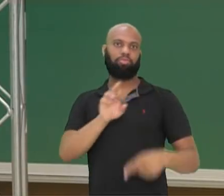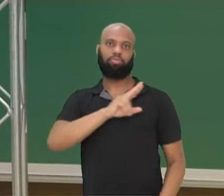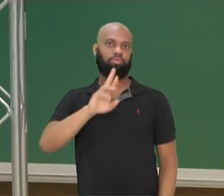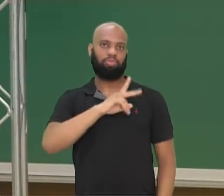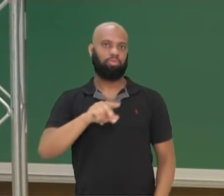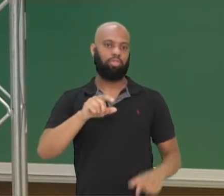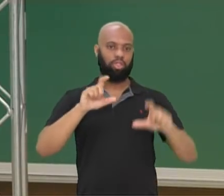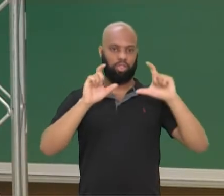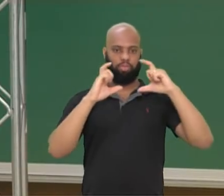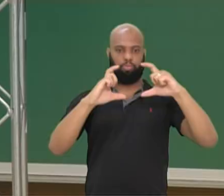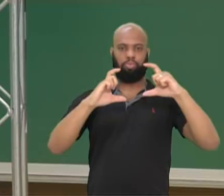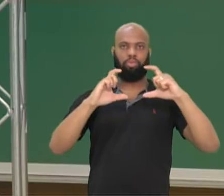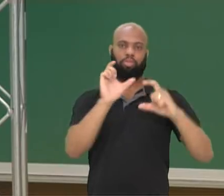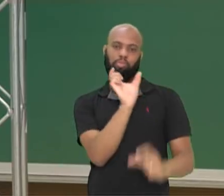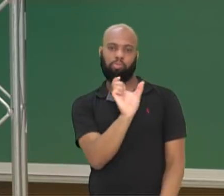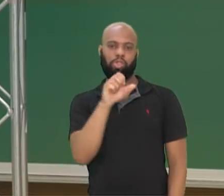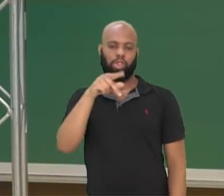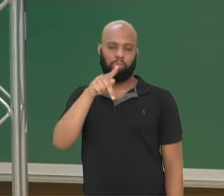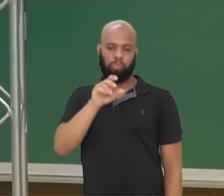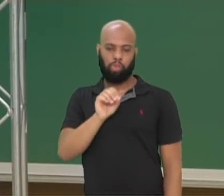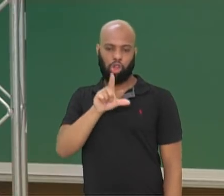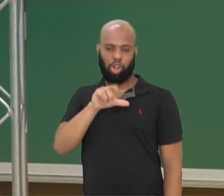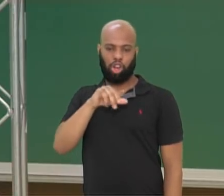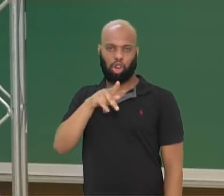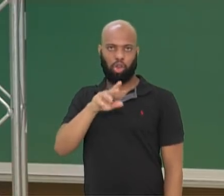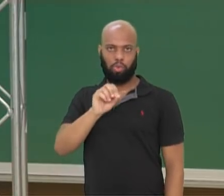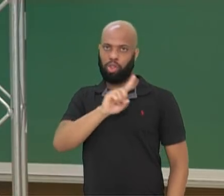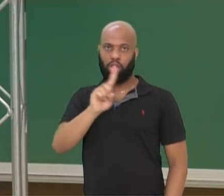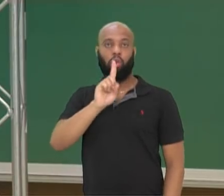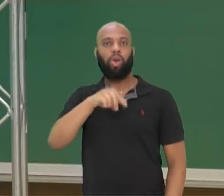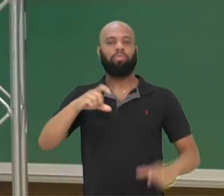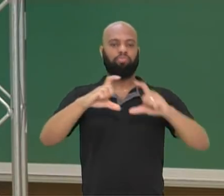expressão algébrica com denominador com letra, tá bom?